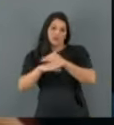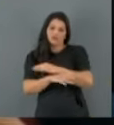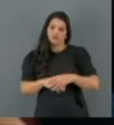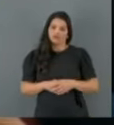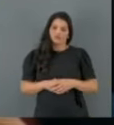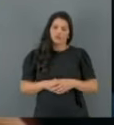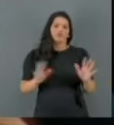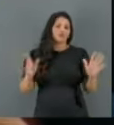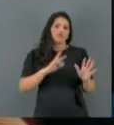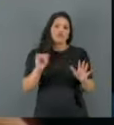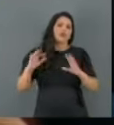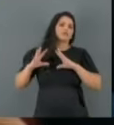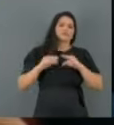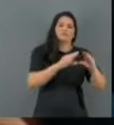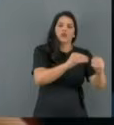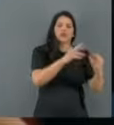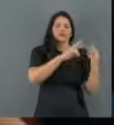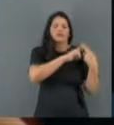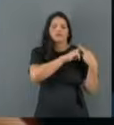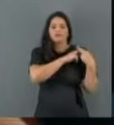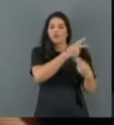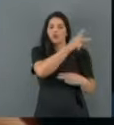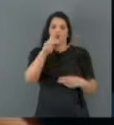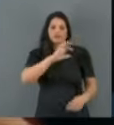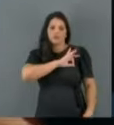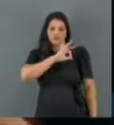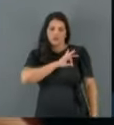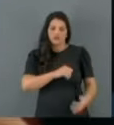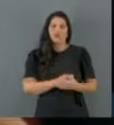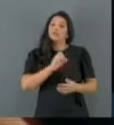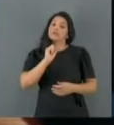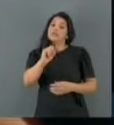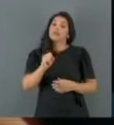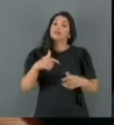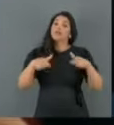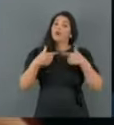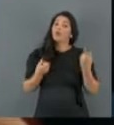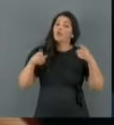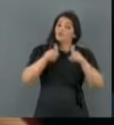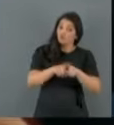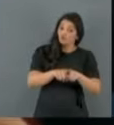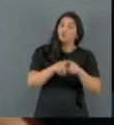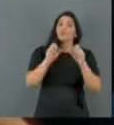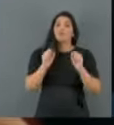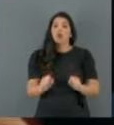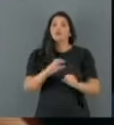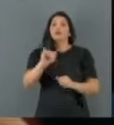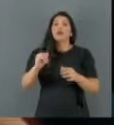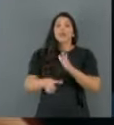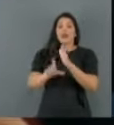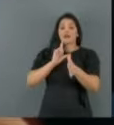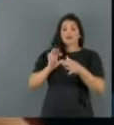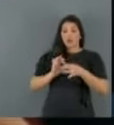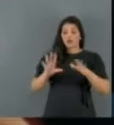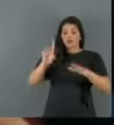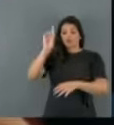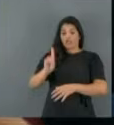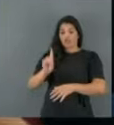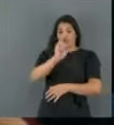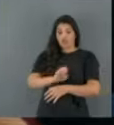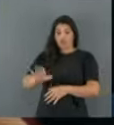órgãos públicos. A participação das respectivas operações conjuntas de que trata essa portaria deverá ser autorizada pelo